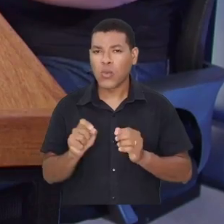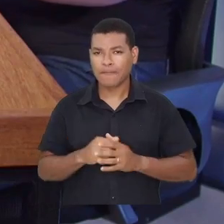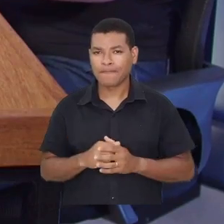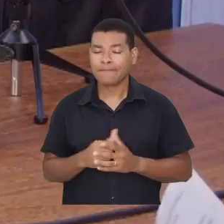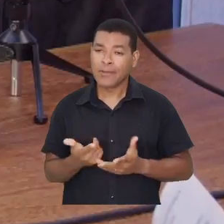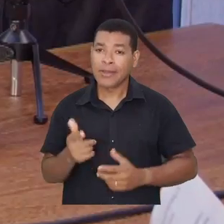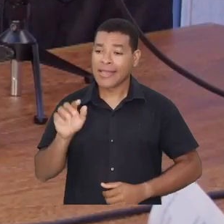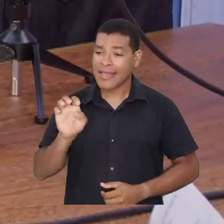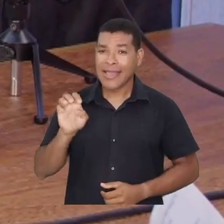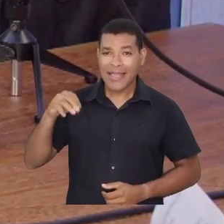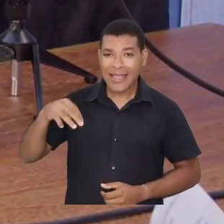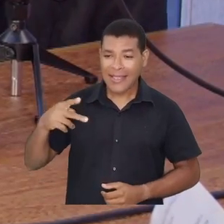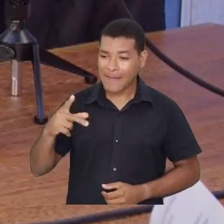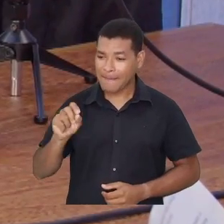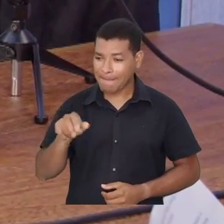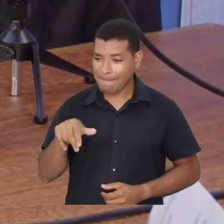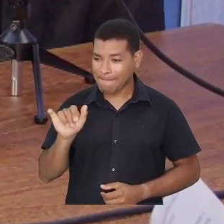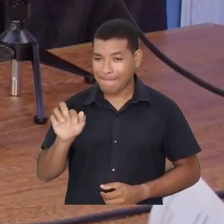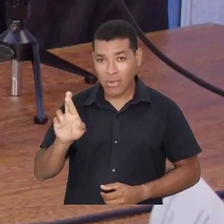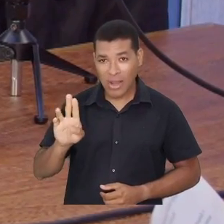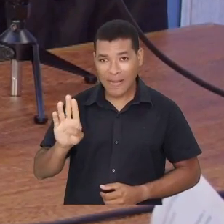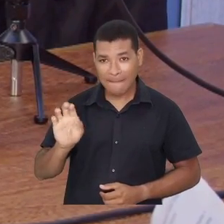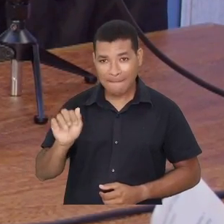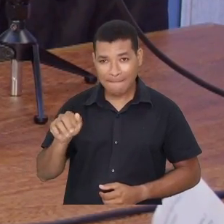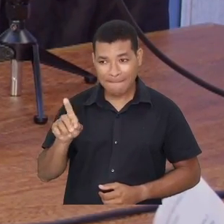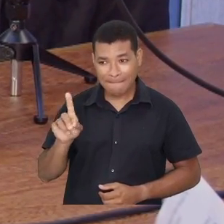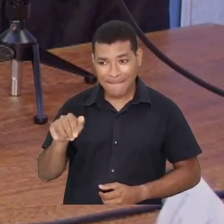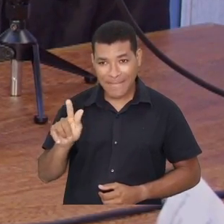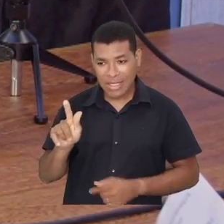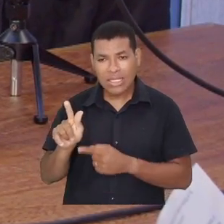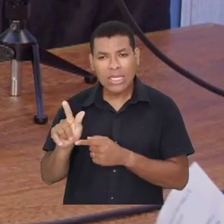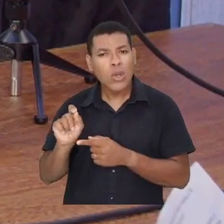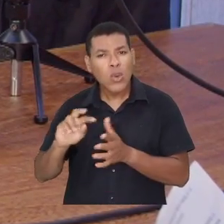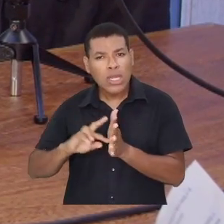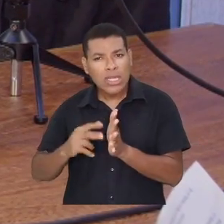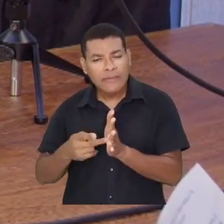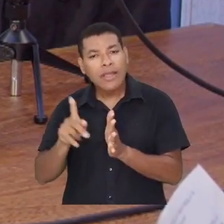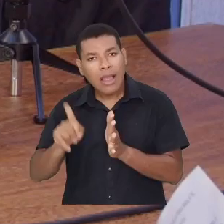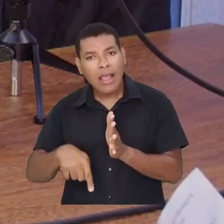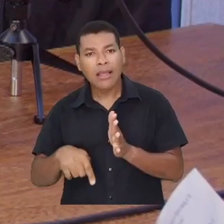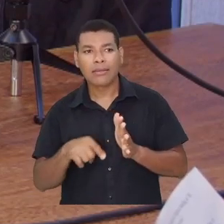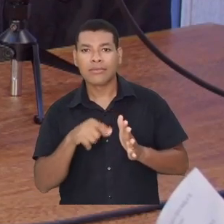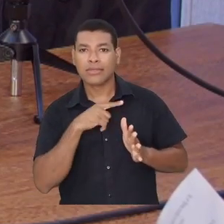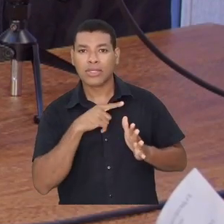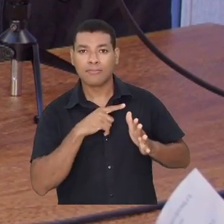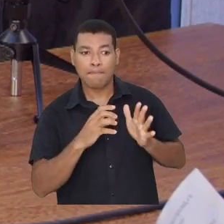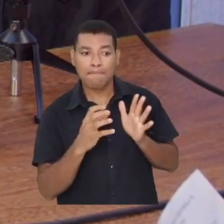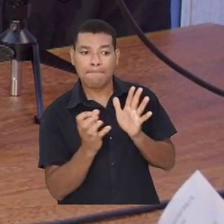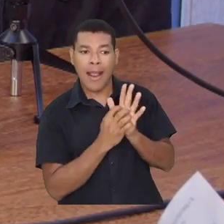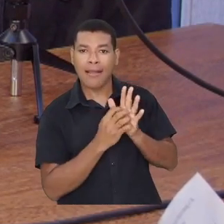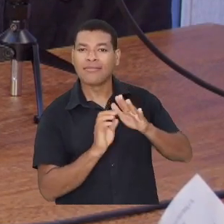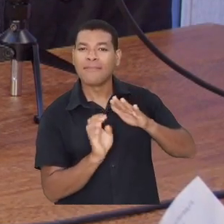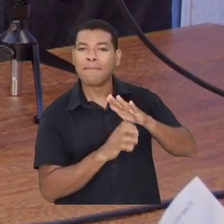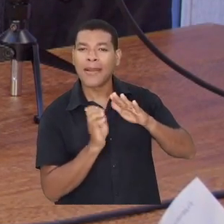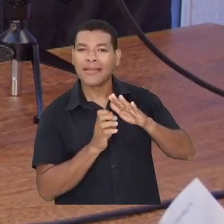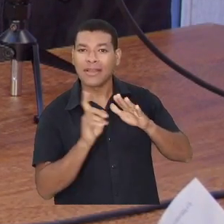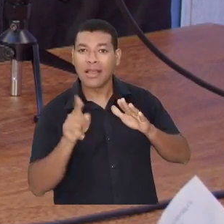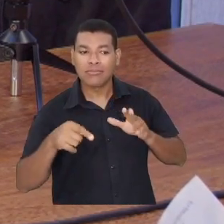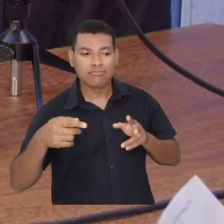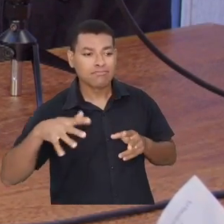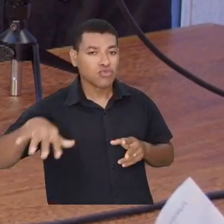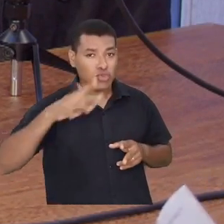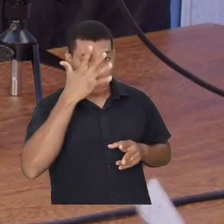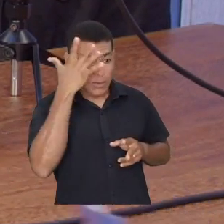Employer branding é a gestão da marca empregadora, né? E aí, para resumir, é a